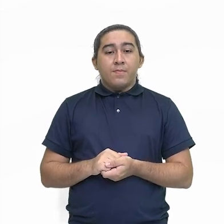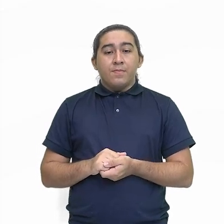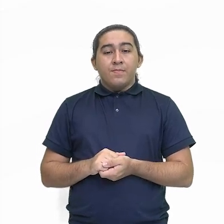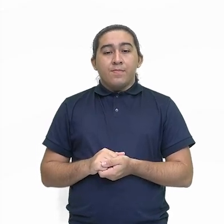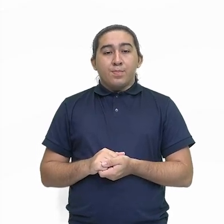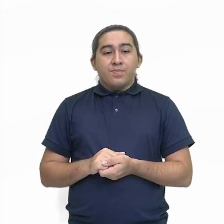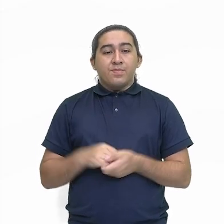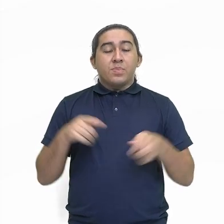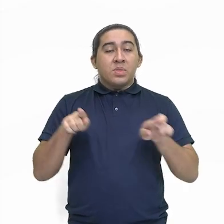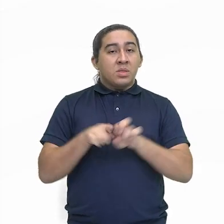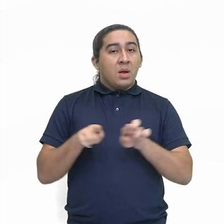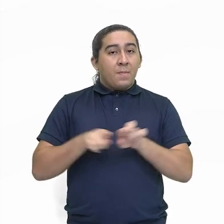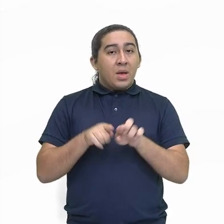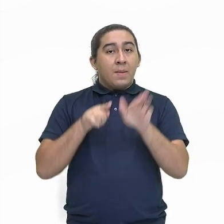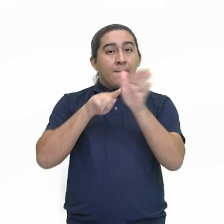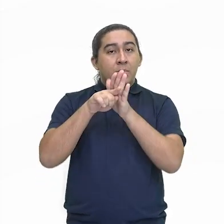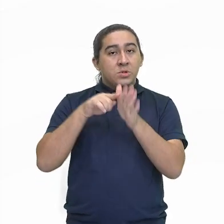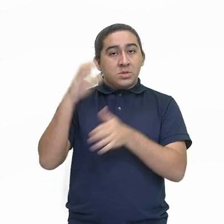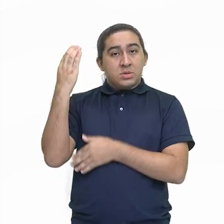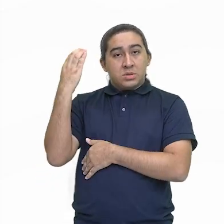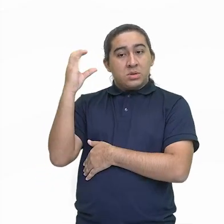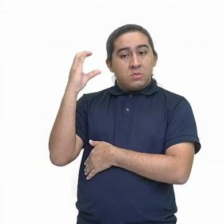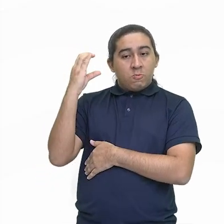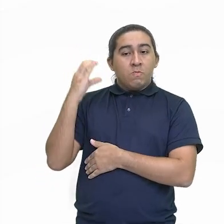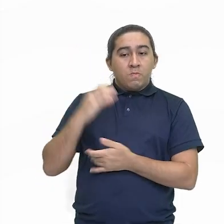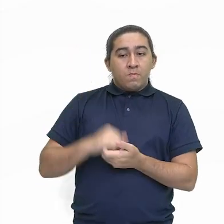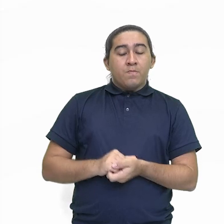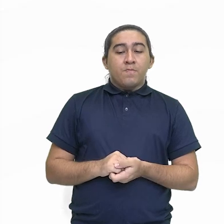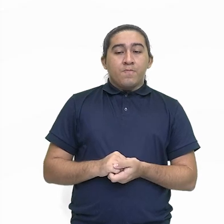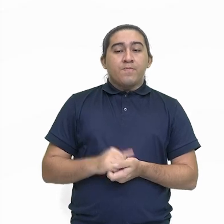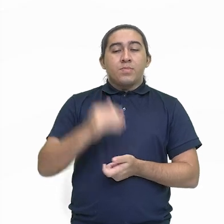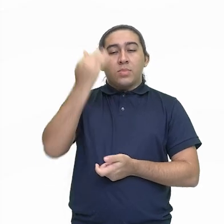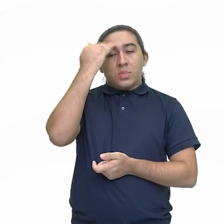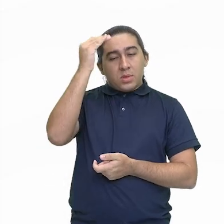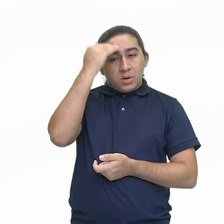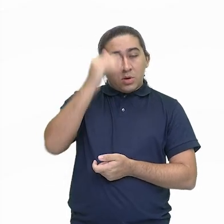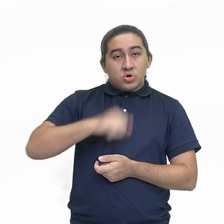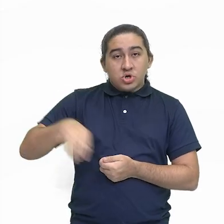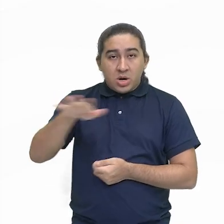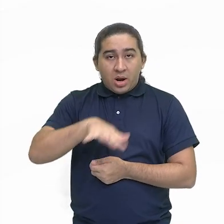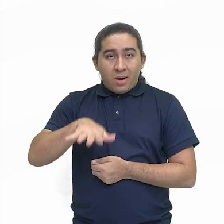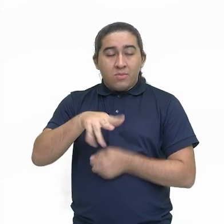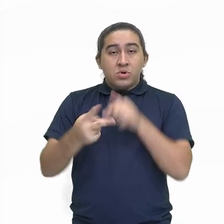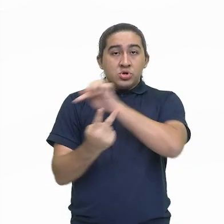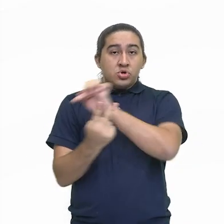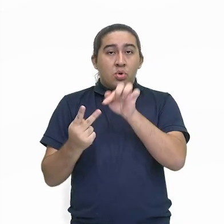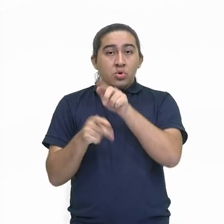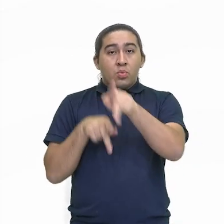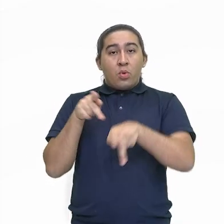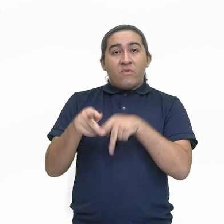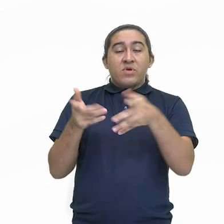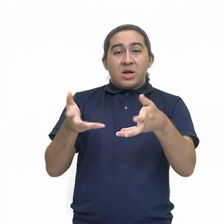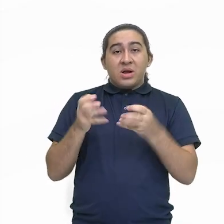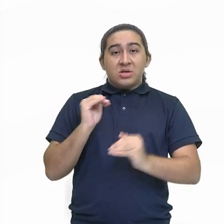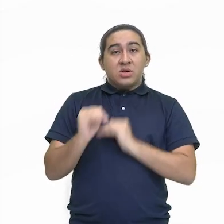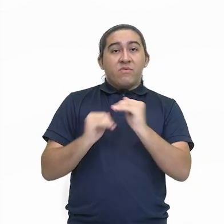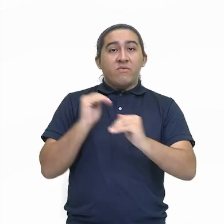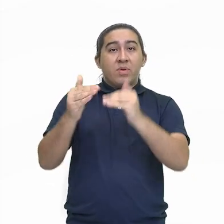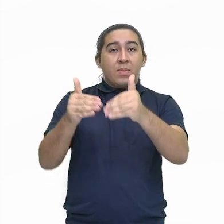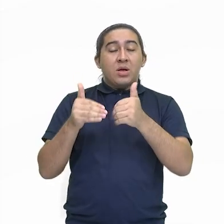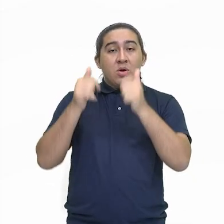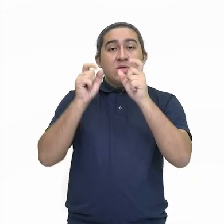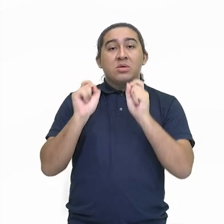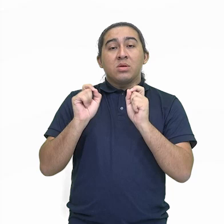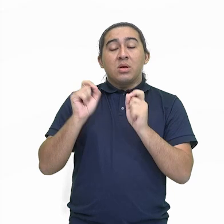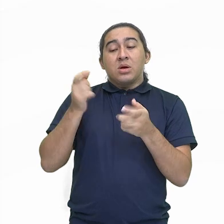a questão científica também, né? Então, de maneira geral, essas duas nações elas foram tentando se desenvolver muito para tentar